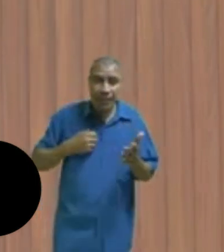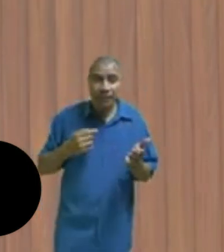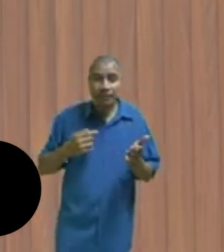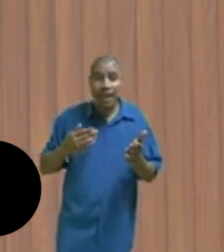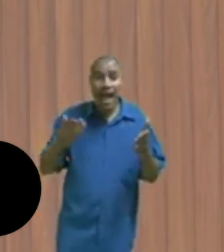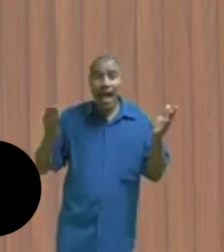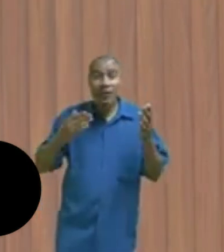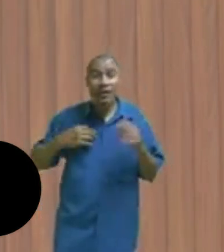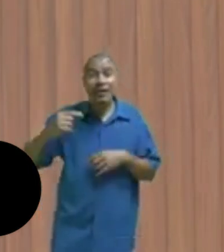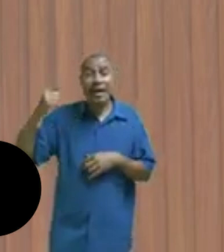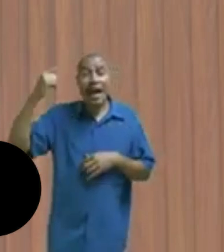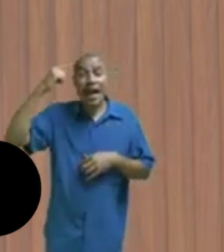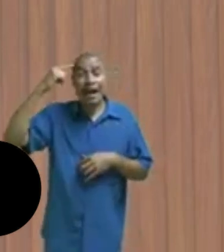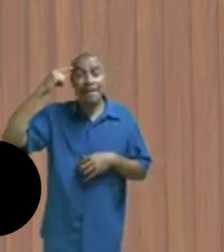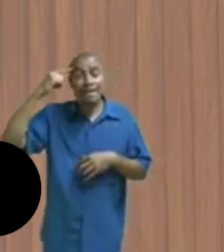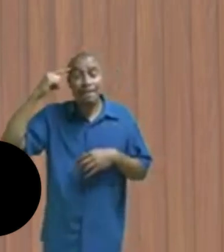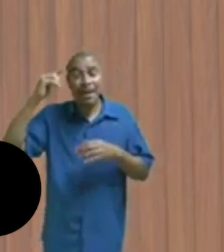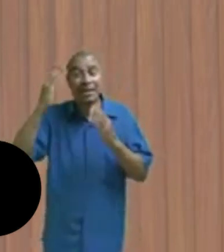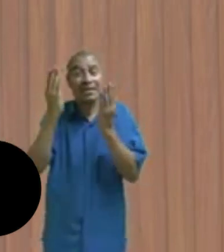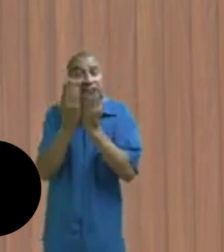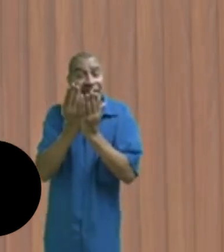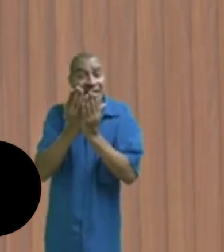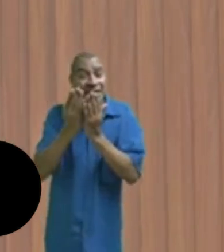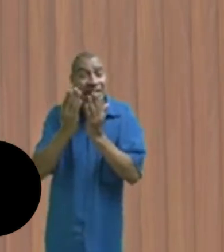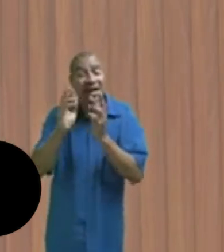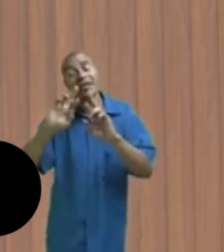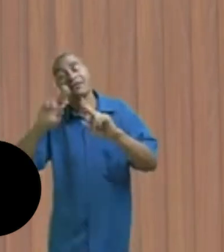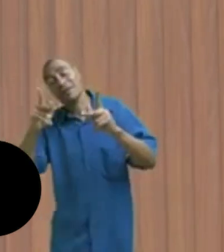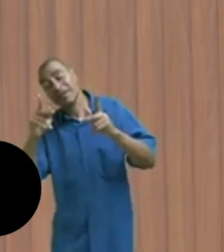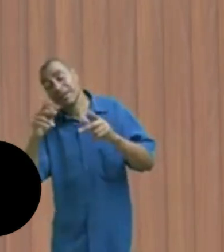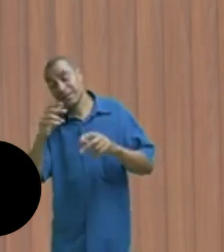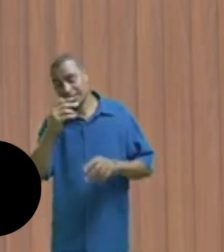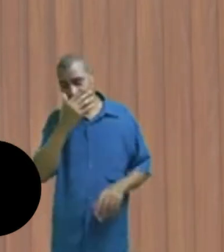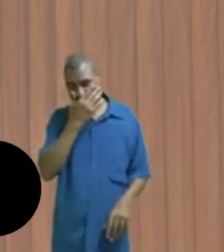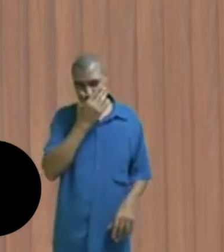que propriamente a voluntariedade.